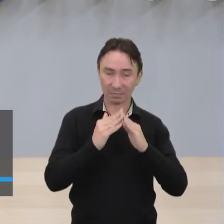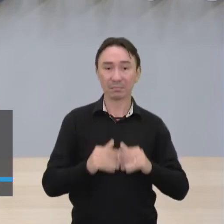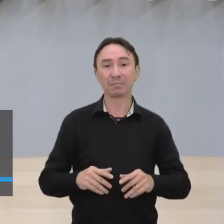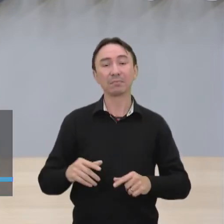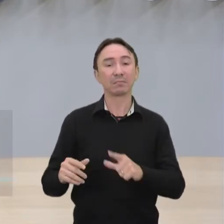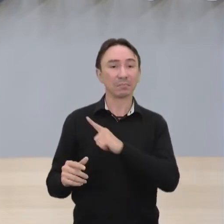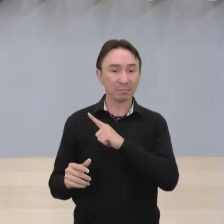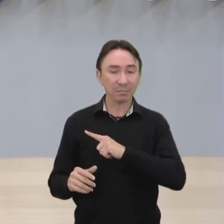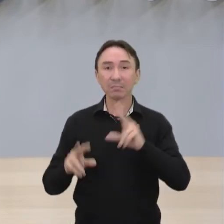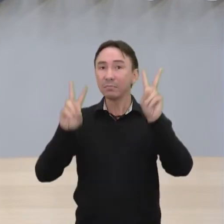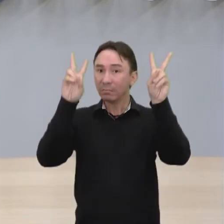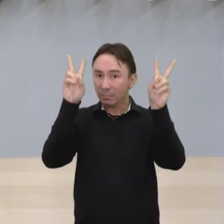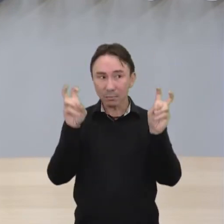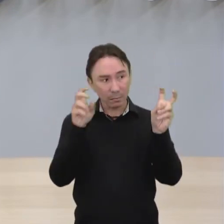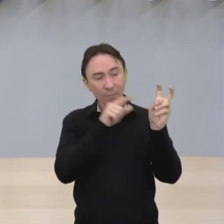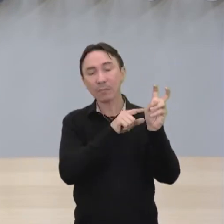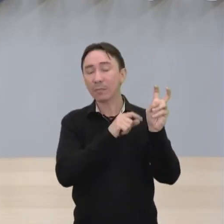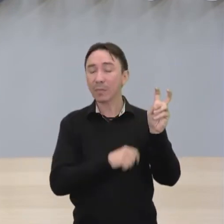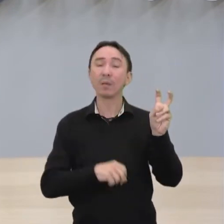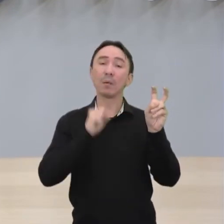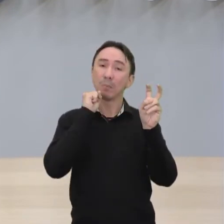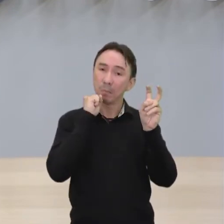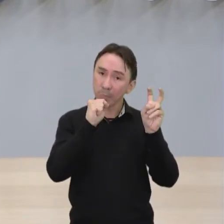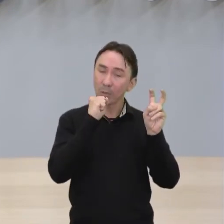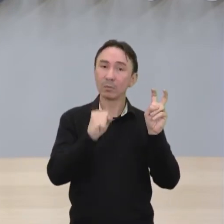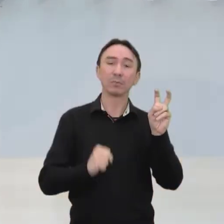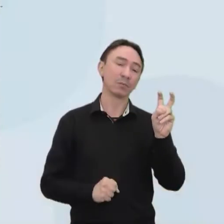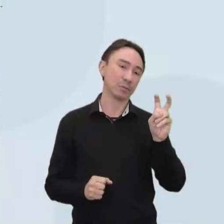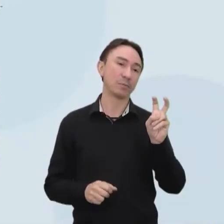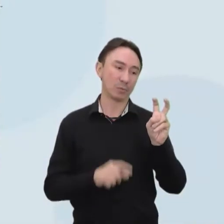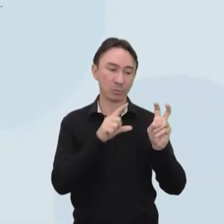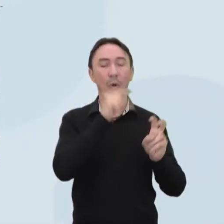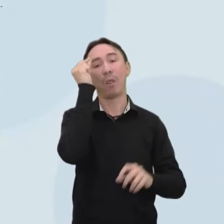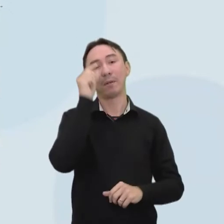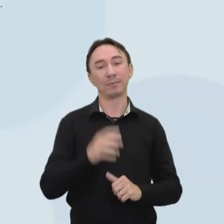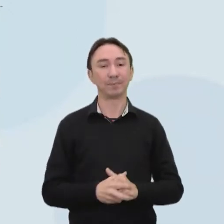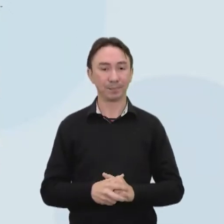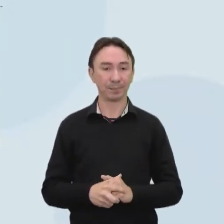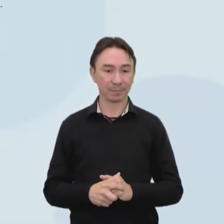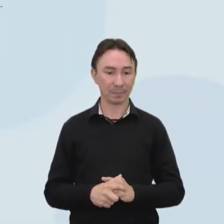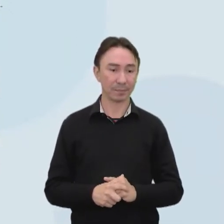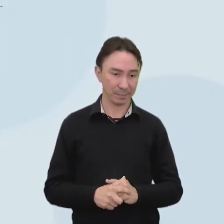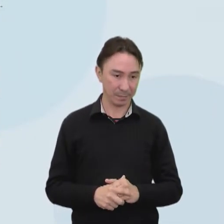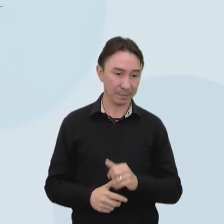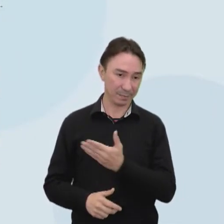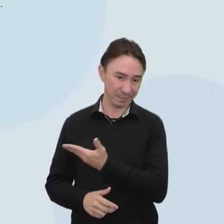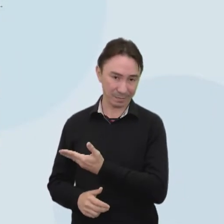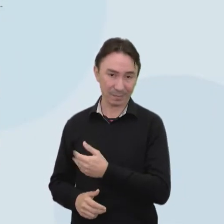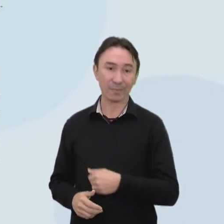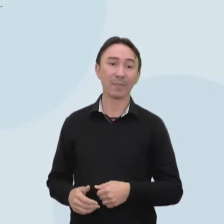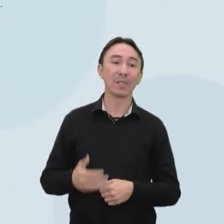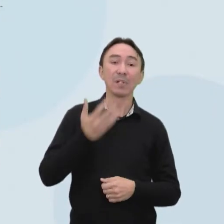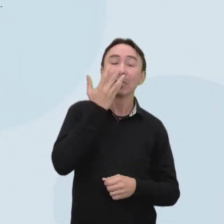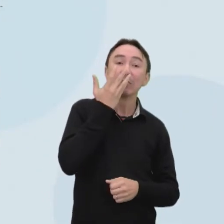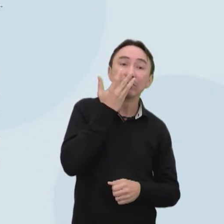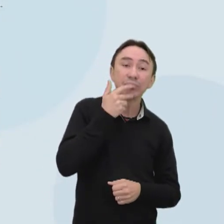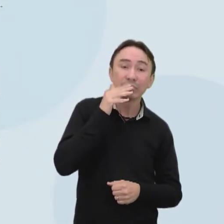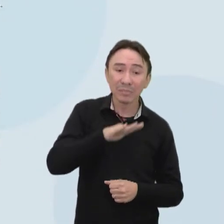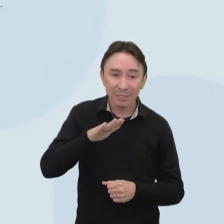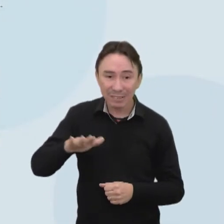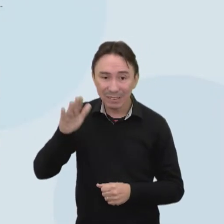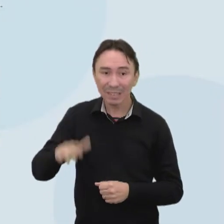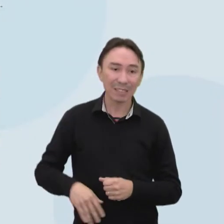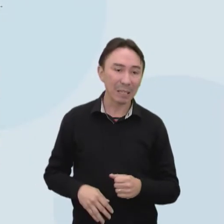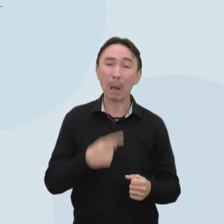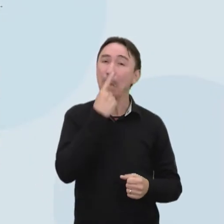possível, porque o estudante pode escolher para tratar. Vamos à tela. Olha só, crianças brincam no meio do lixo por falta de